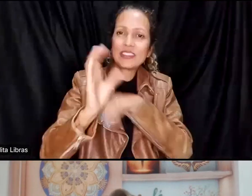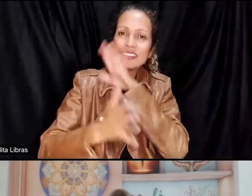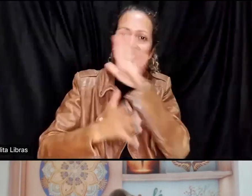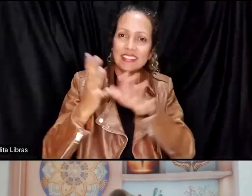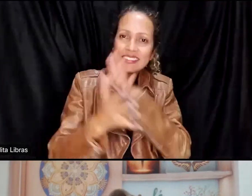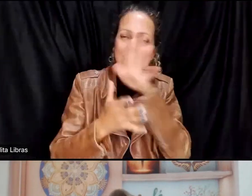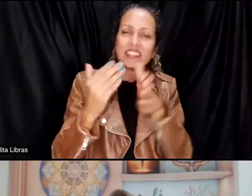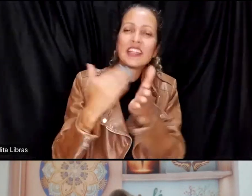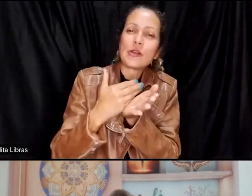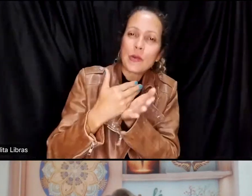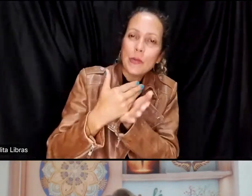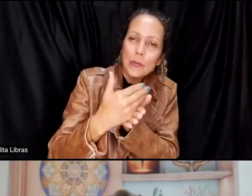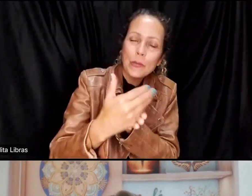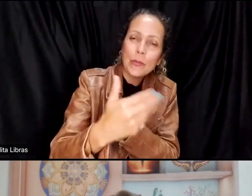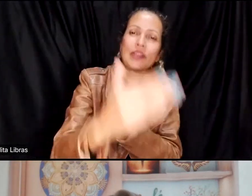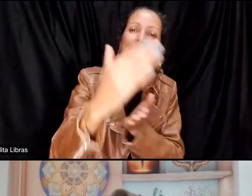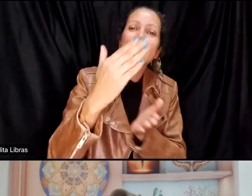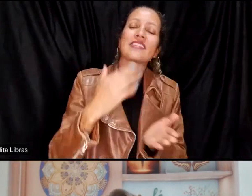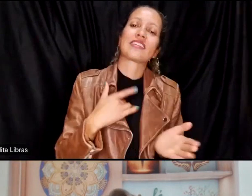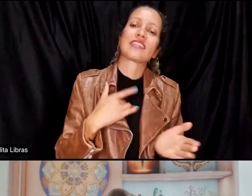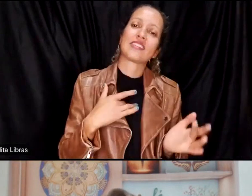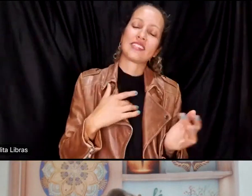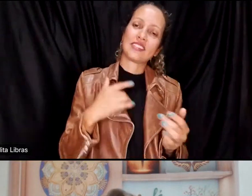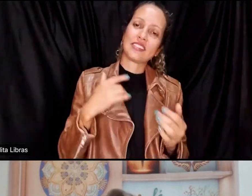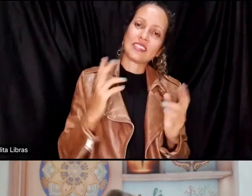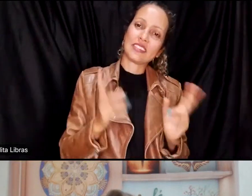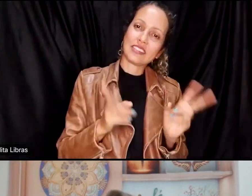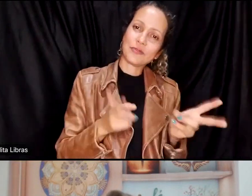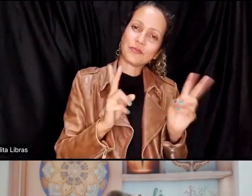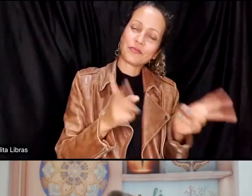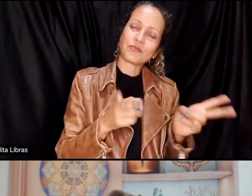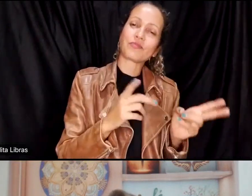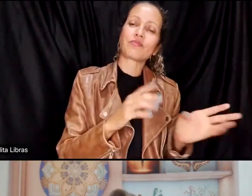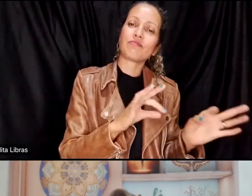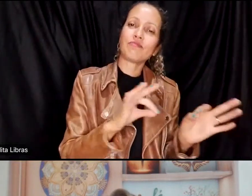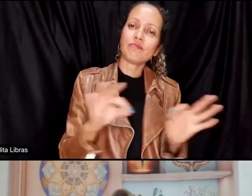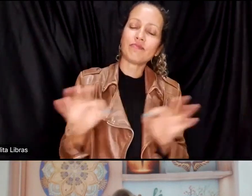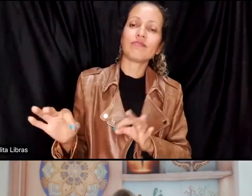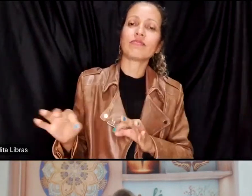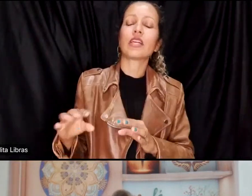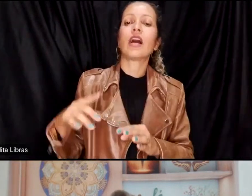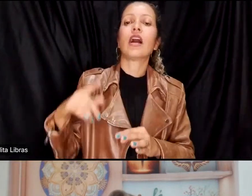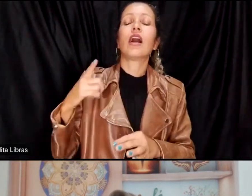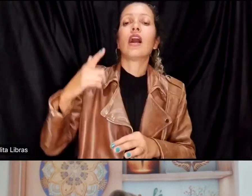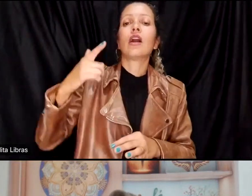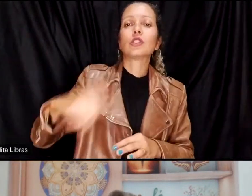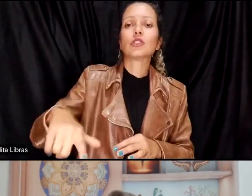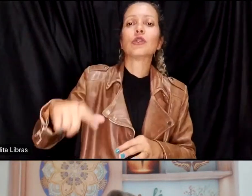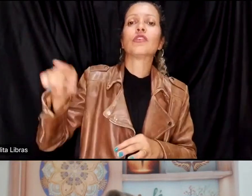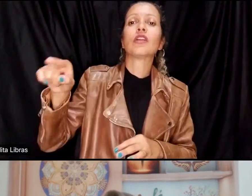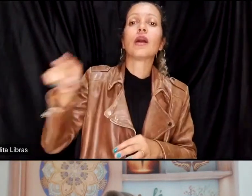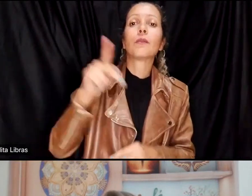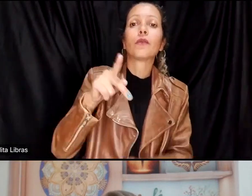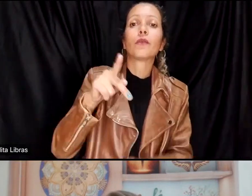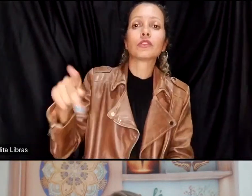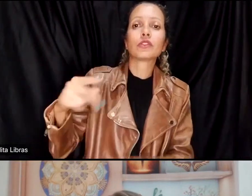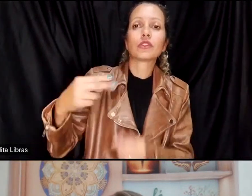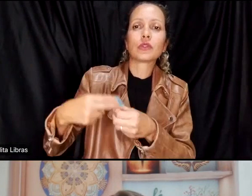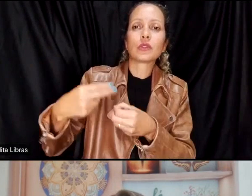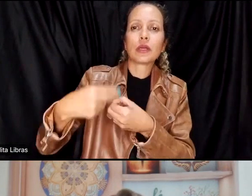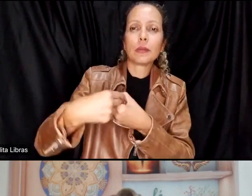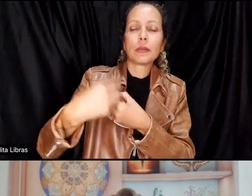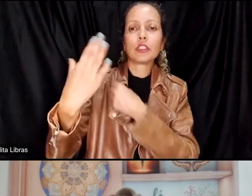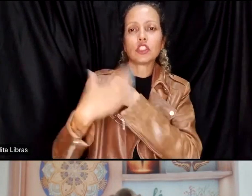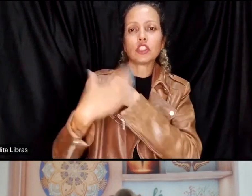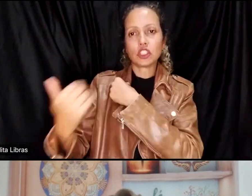E teve um dia que a professora da Unicamp me chamou e falou, olha, Miri, eu vou precisar me ausentar da cidade,